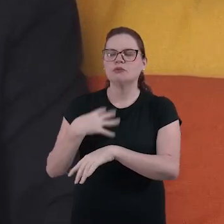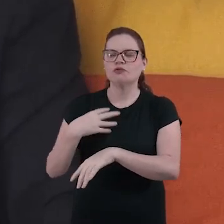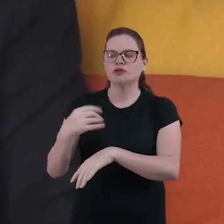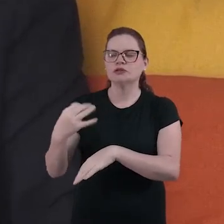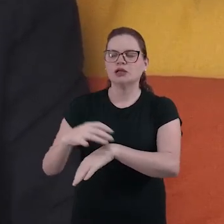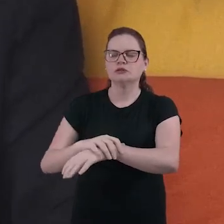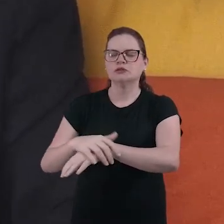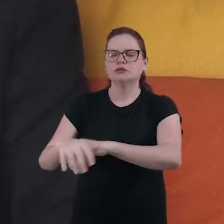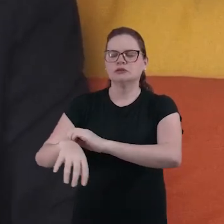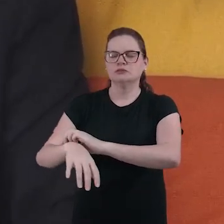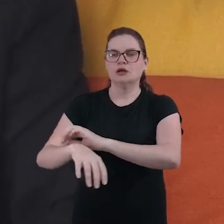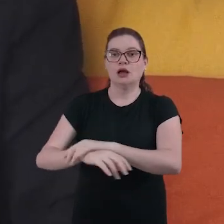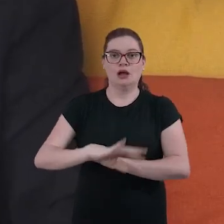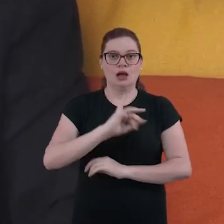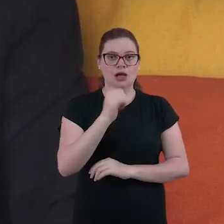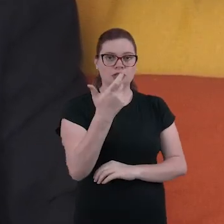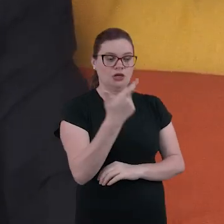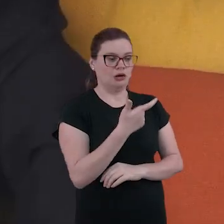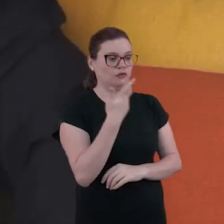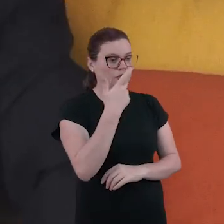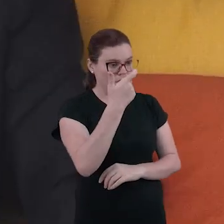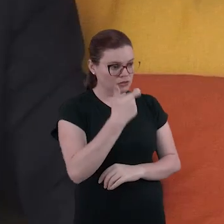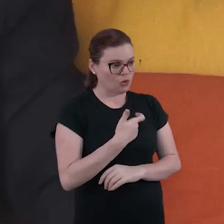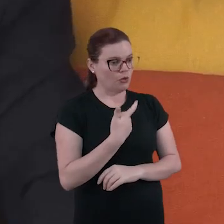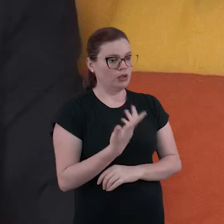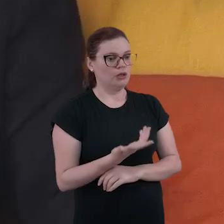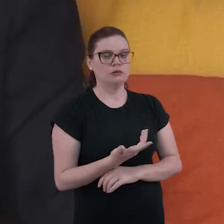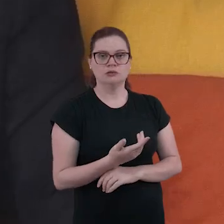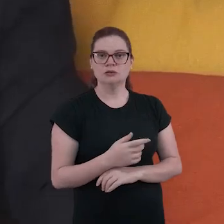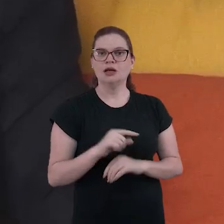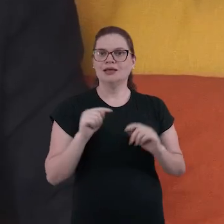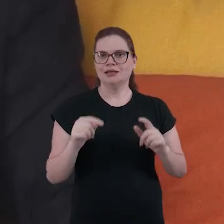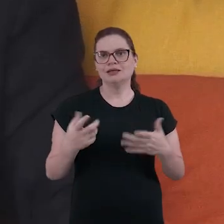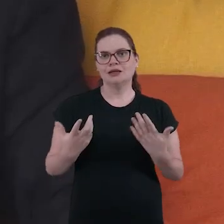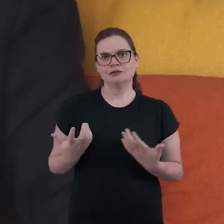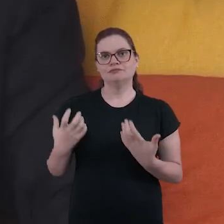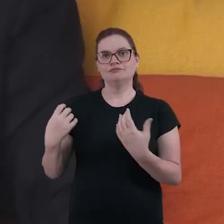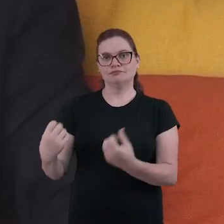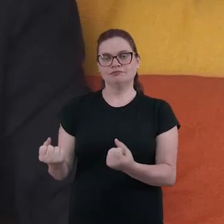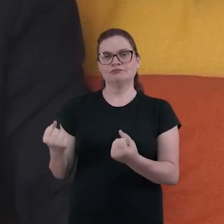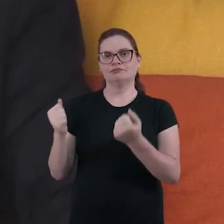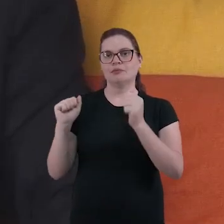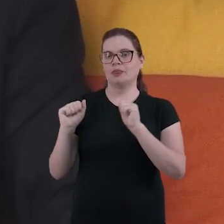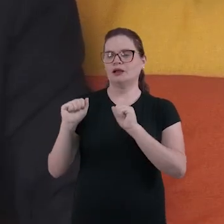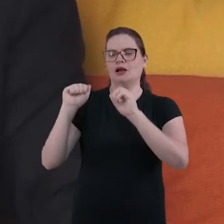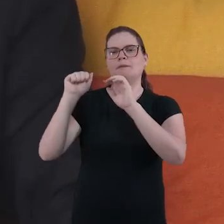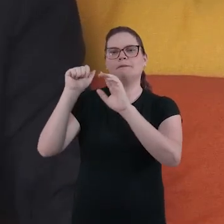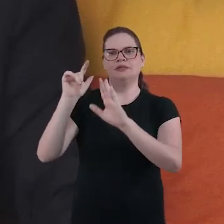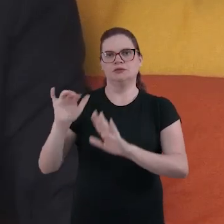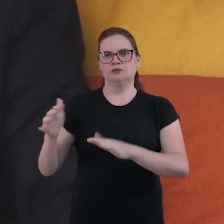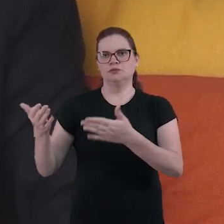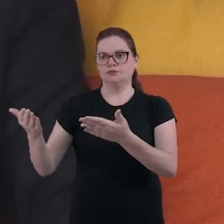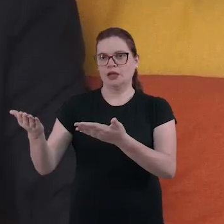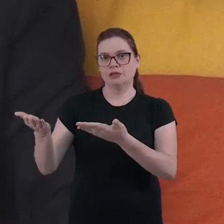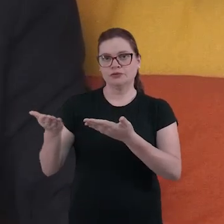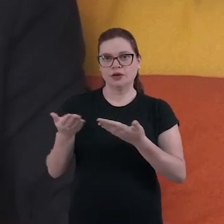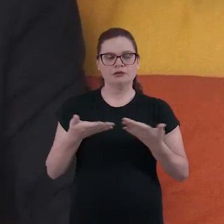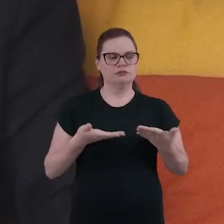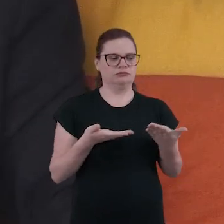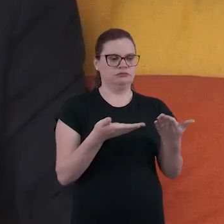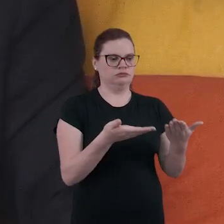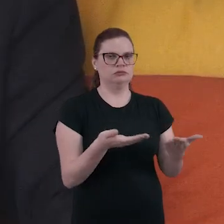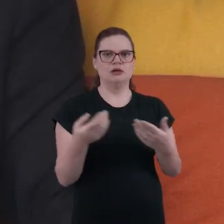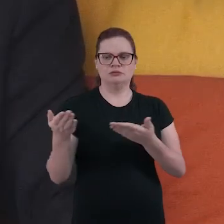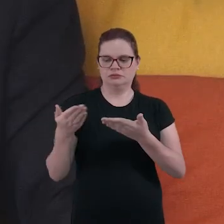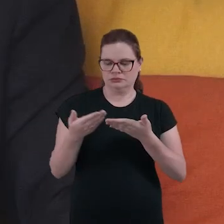Jacó confirmou, dizendo, eu sou. E a oferta foi recebida, né? E chegou-se a ele, comeu,